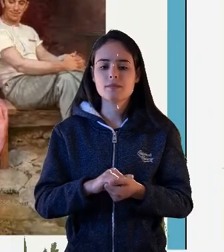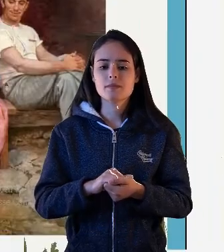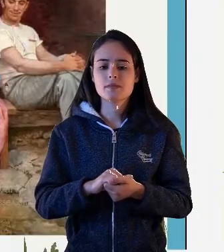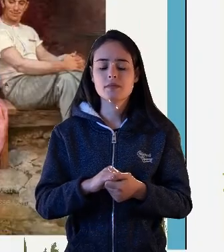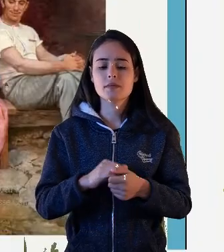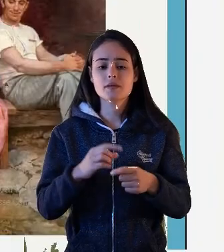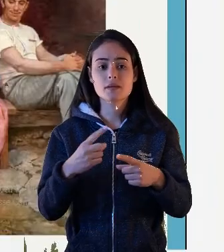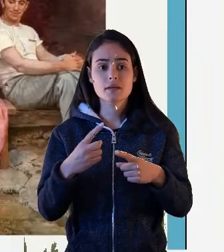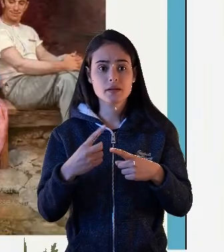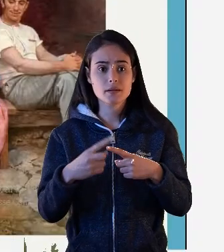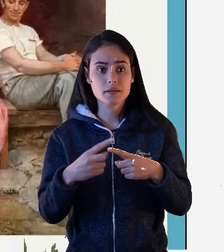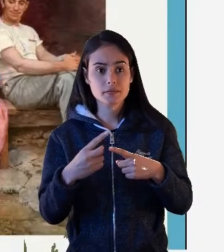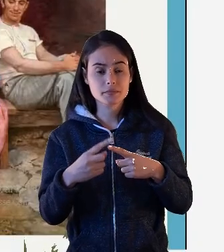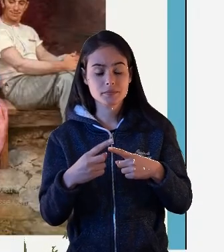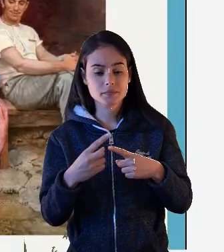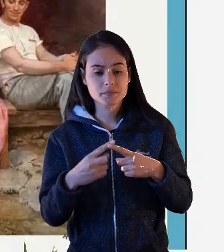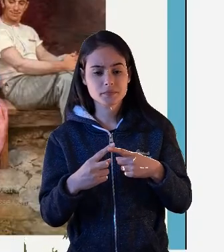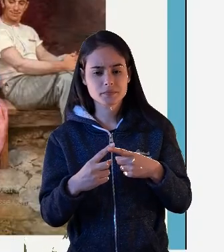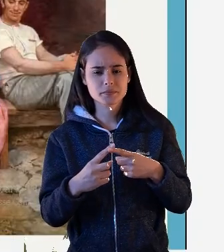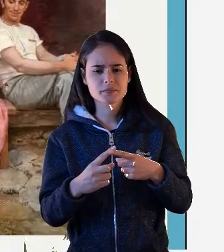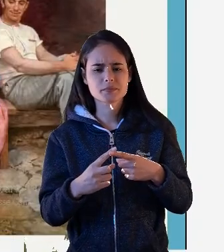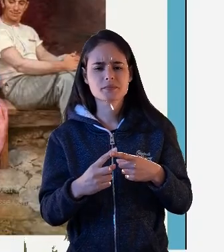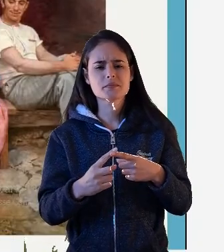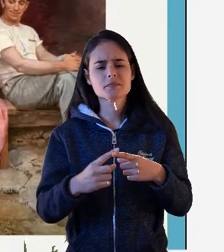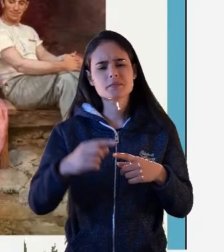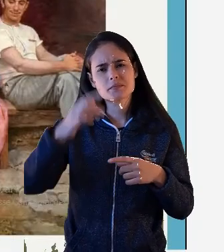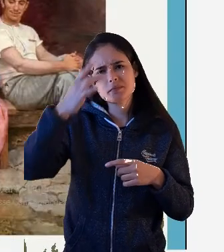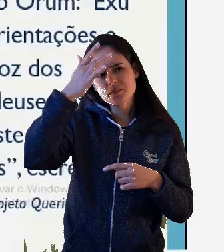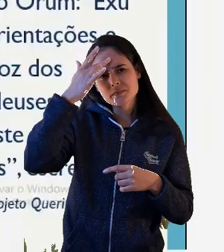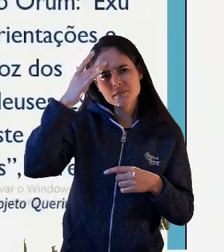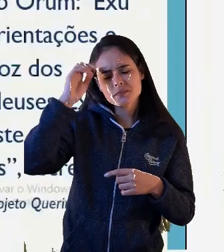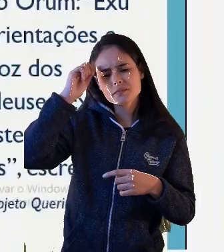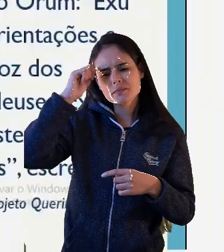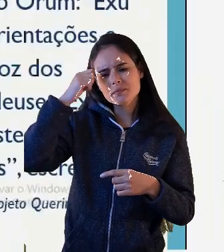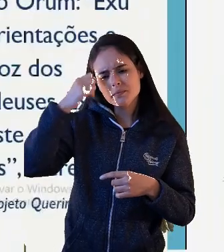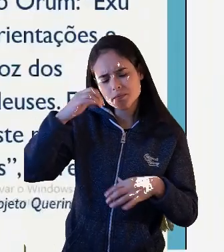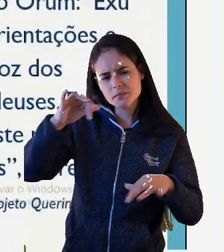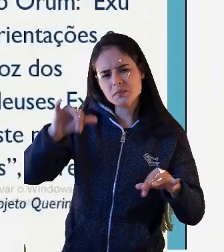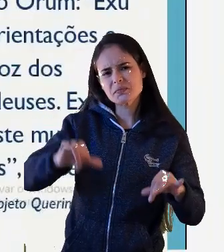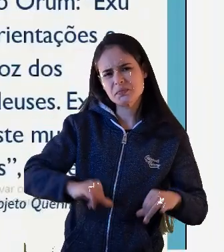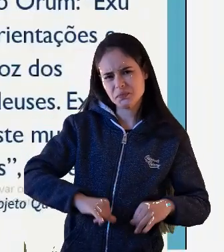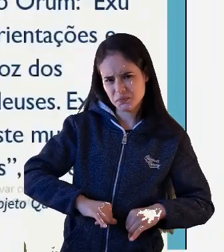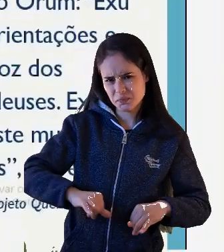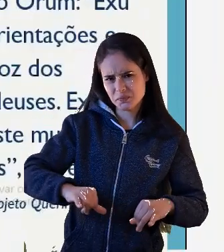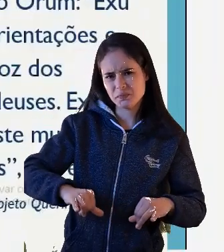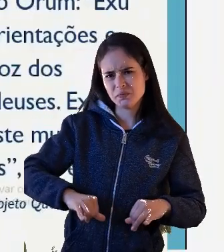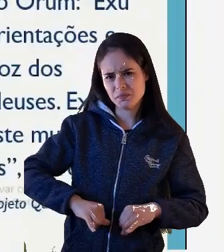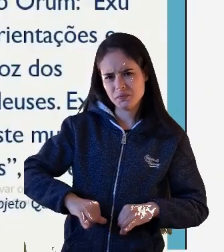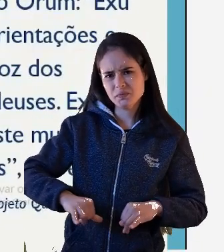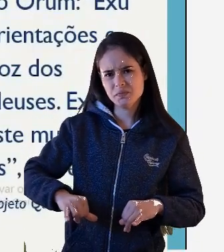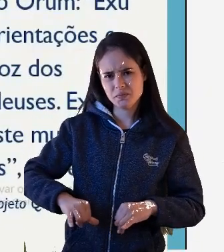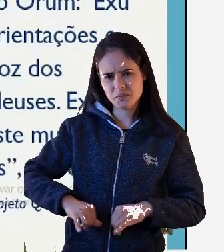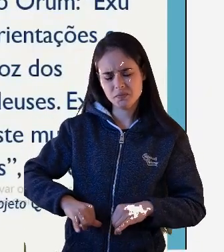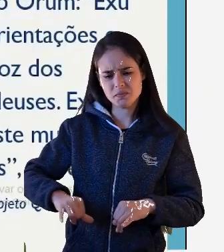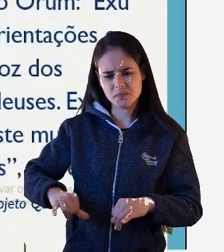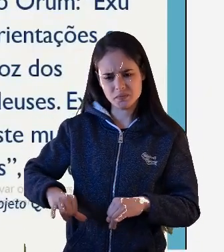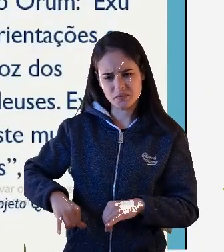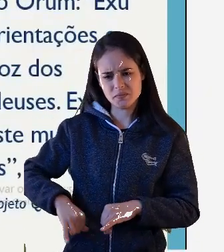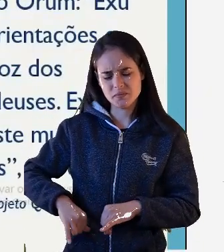na República a perseguição foi muito maior, né, no início. Aí eu trouxe também o Exu, né, os orixás